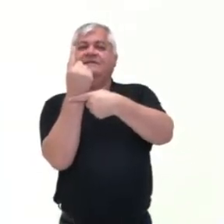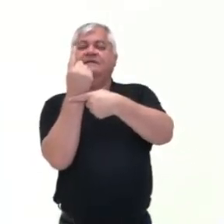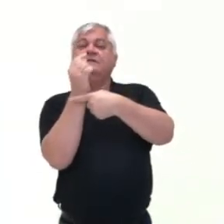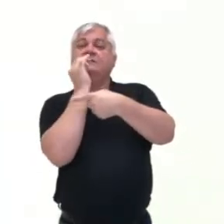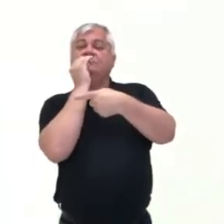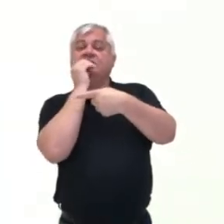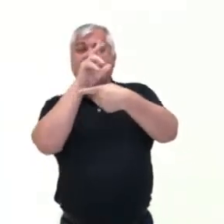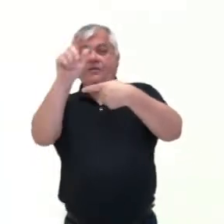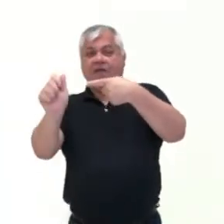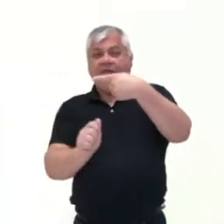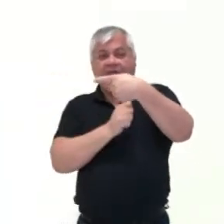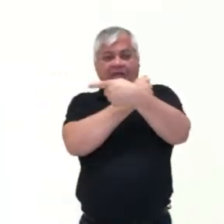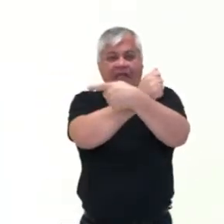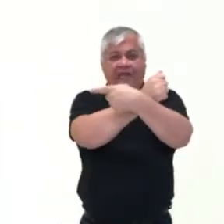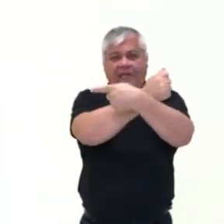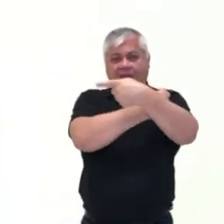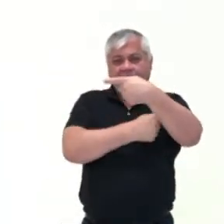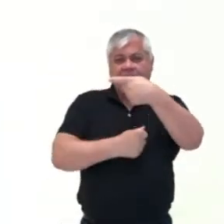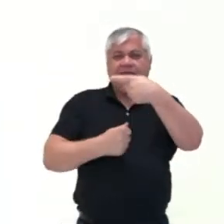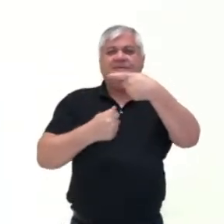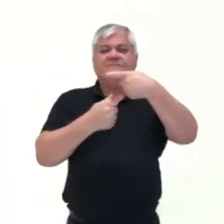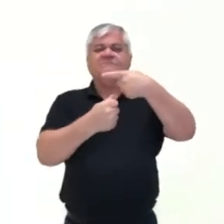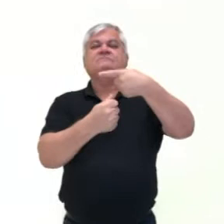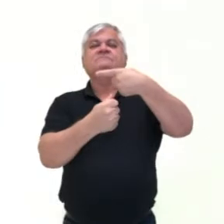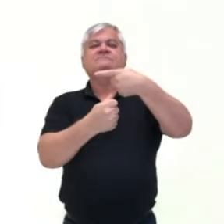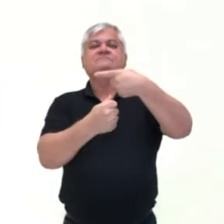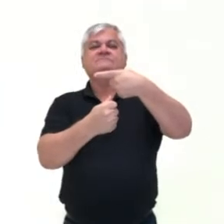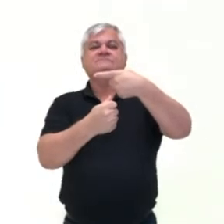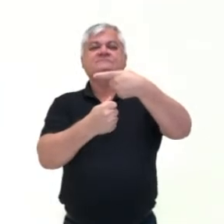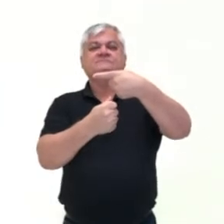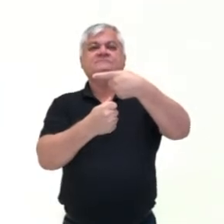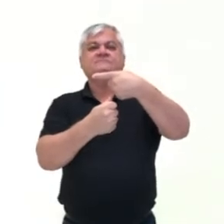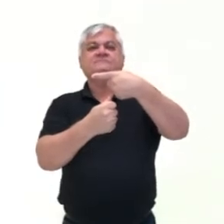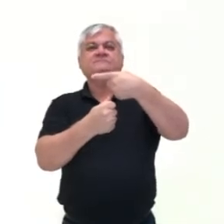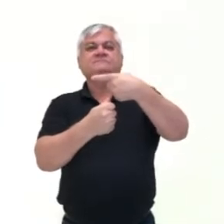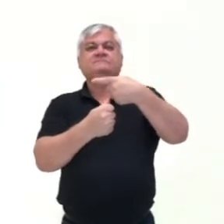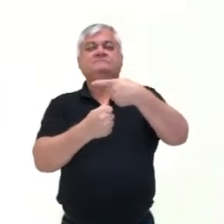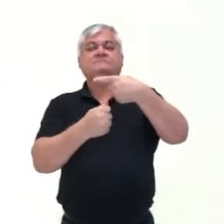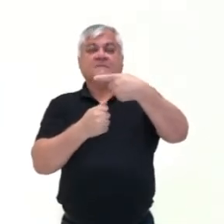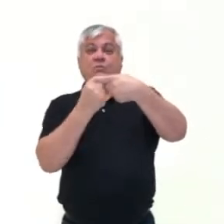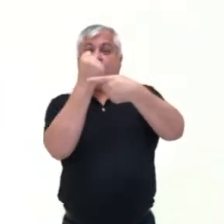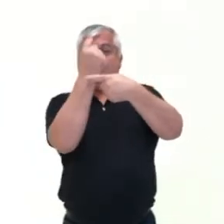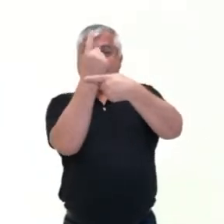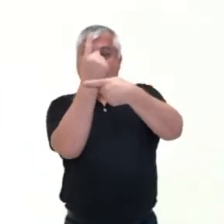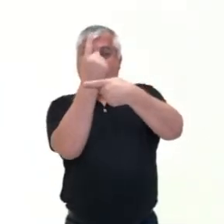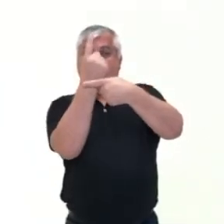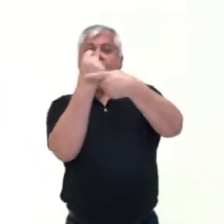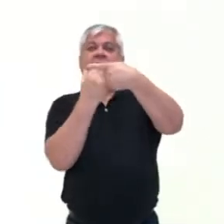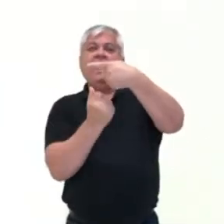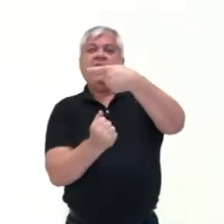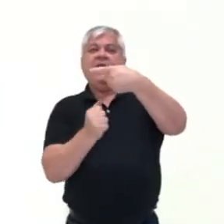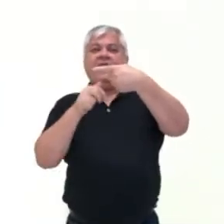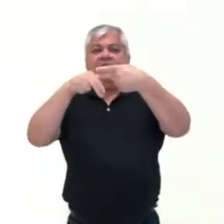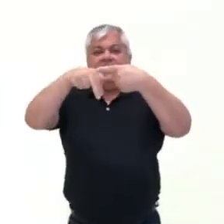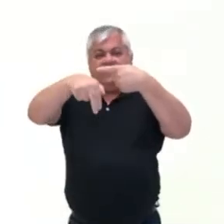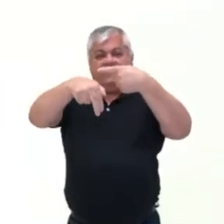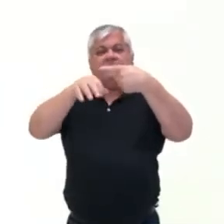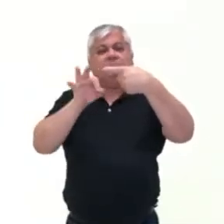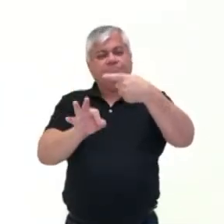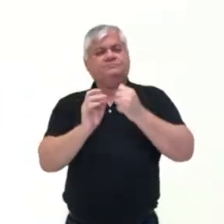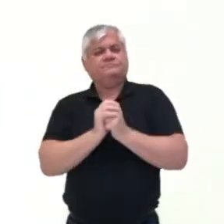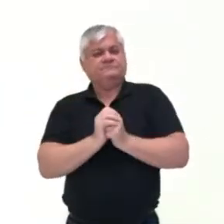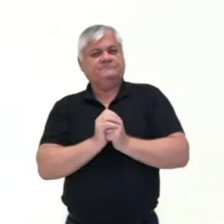O meu A estava no numerador, passou para o denominador, né? Então, por isso, apresenta-se dessa forma. Poderia